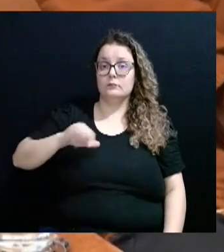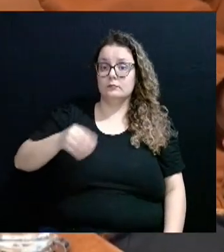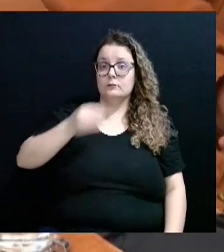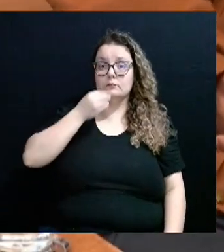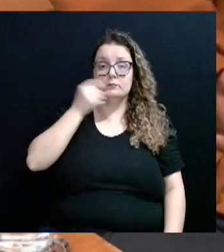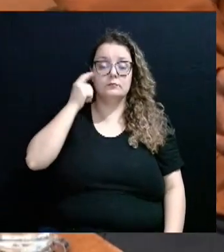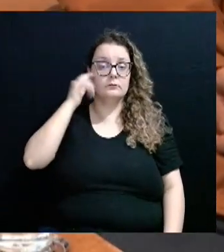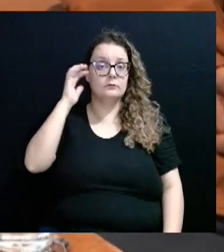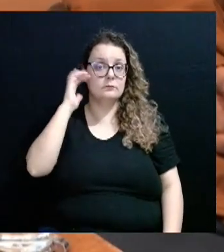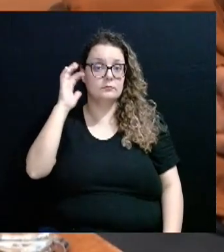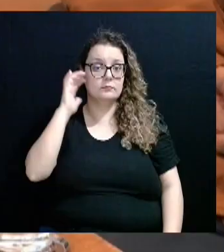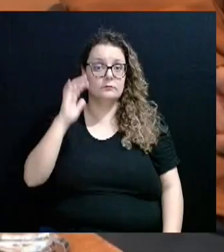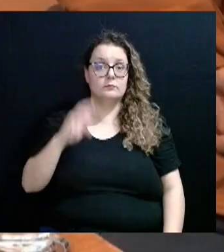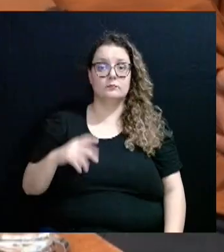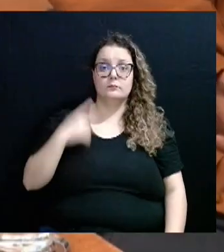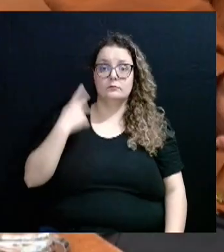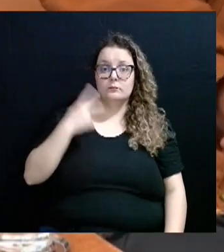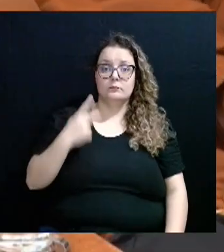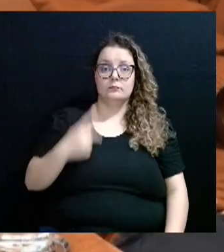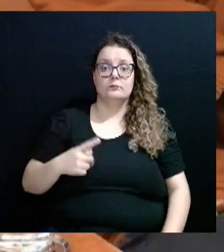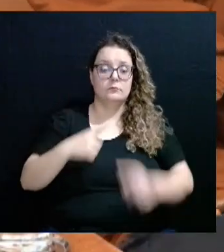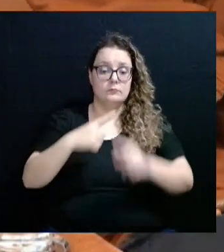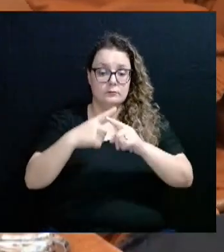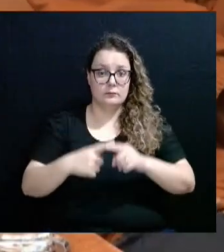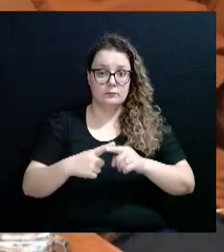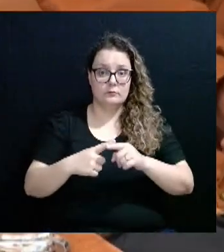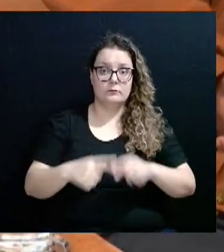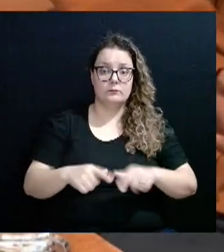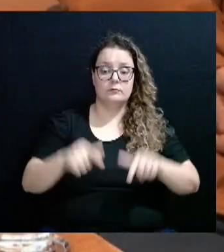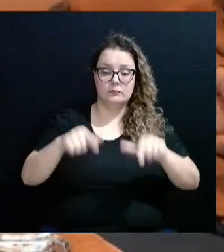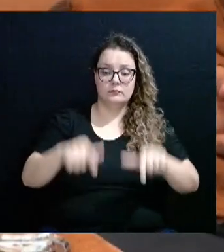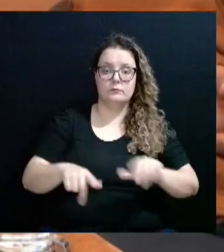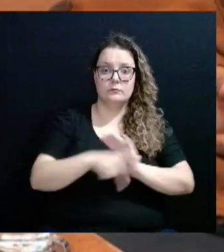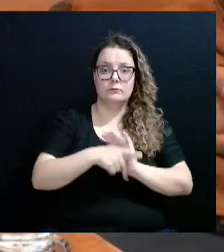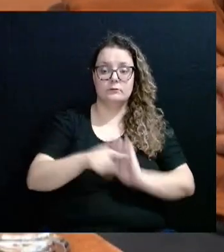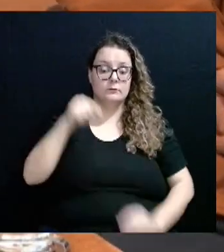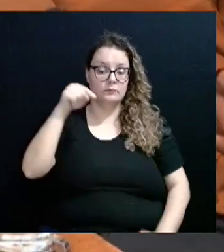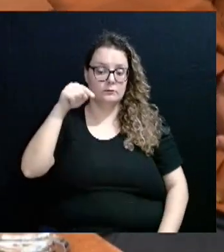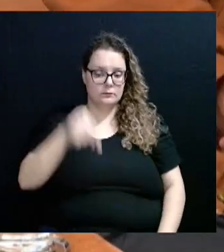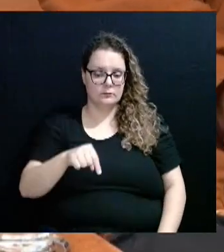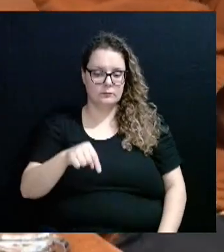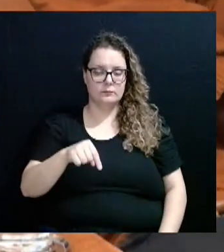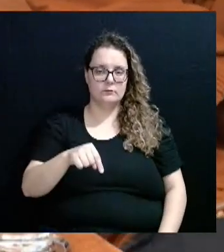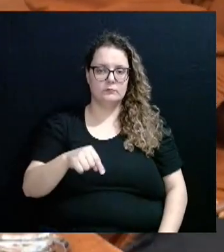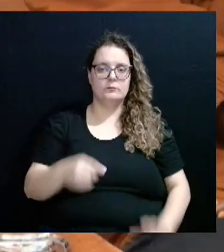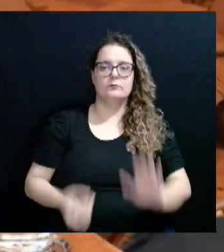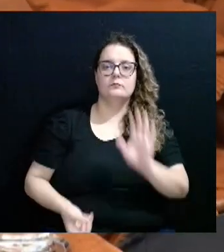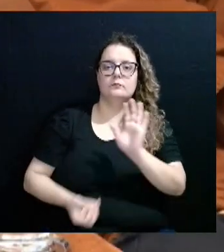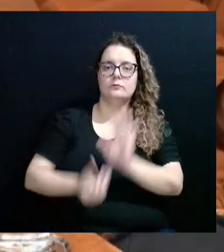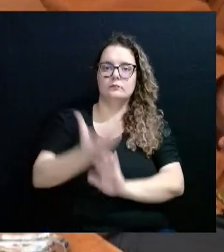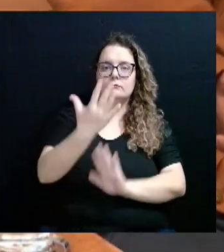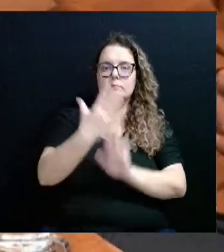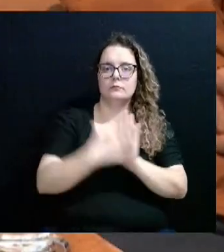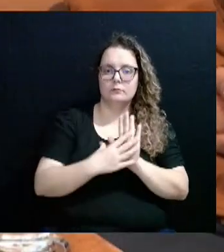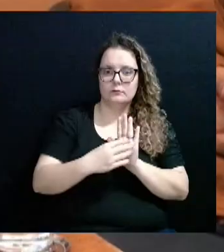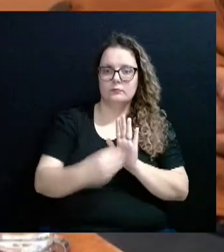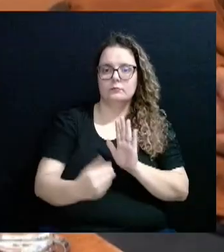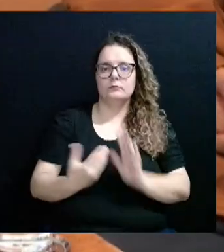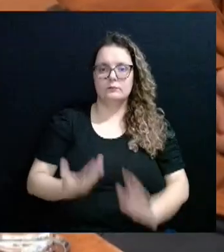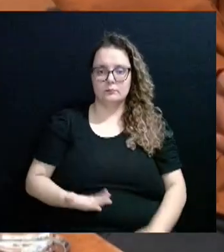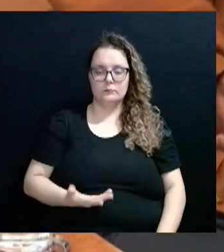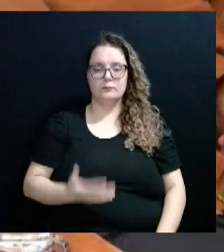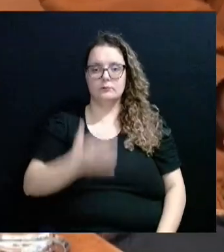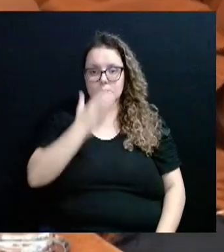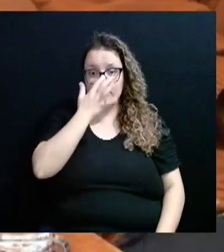política pública a partir do território. Foi ali que a gente criou um modelo para a gente, e a